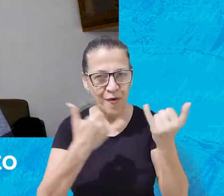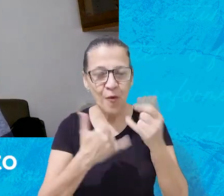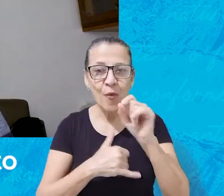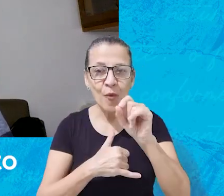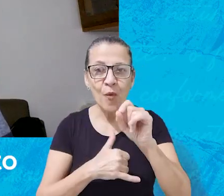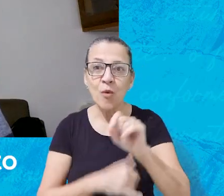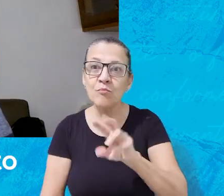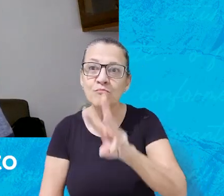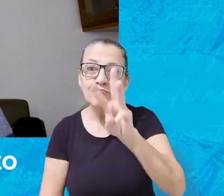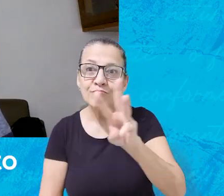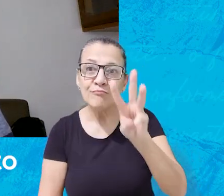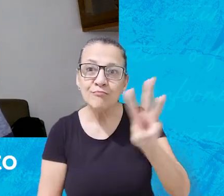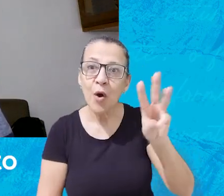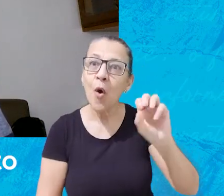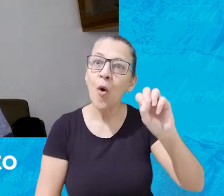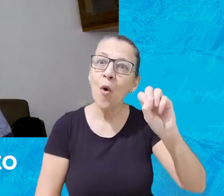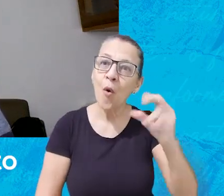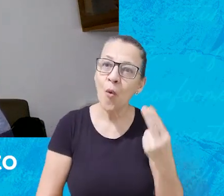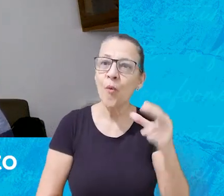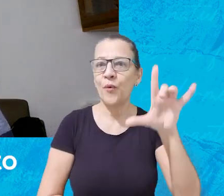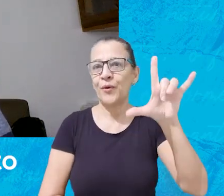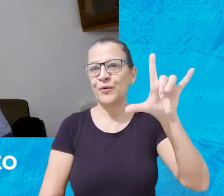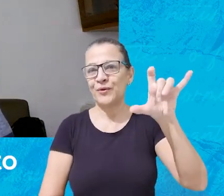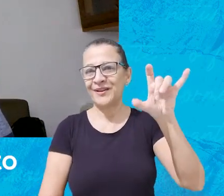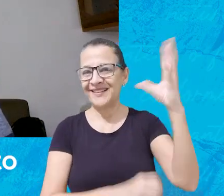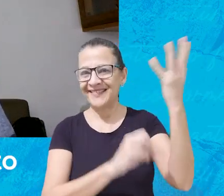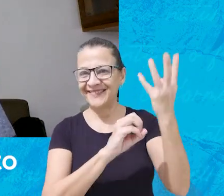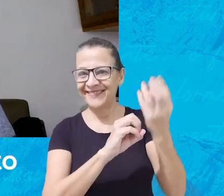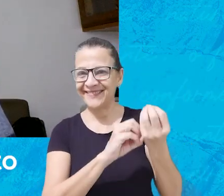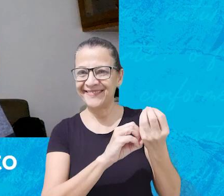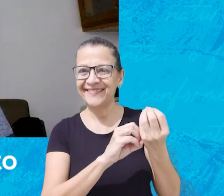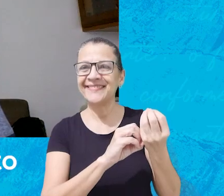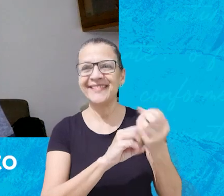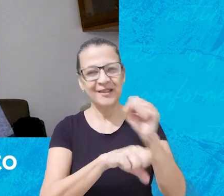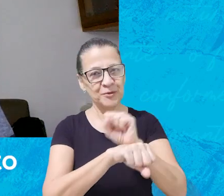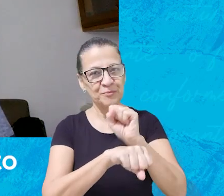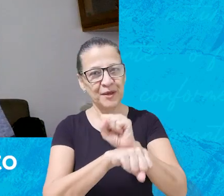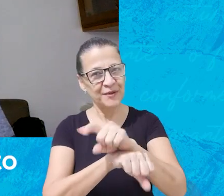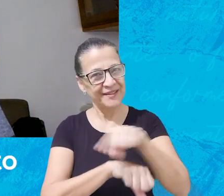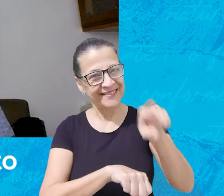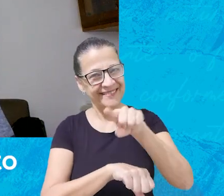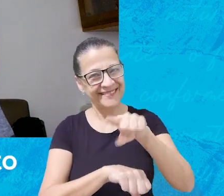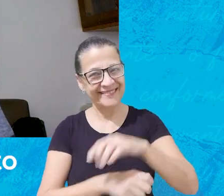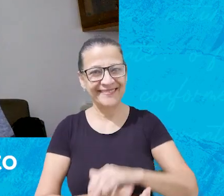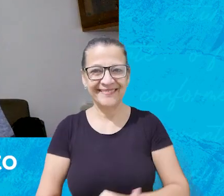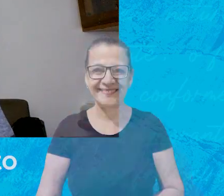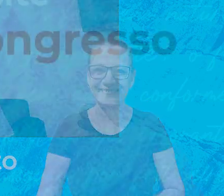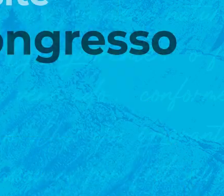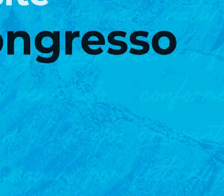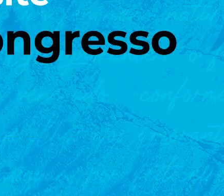basta acessar o site ou o Instagram do Espiritismo.net. Espero todos lá no dia.